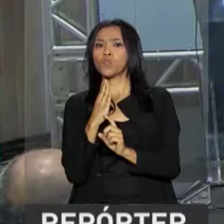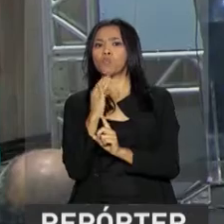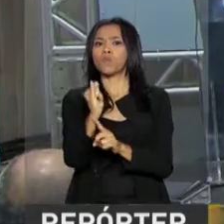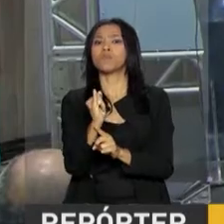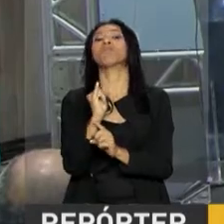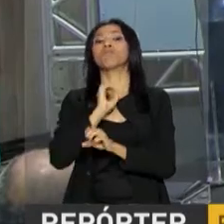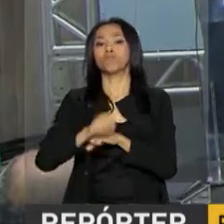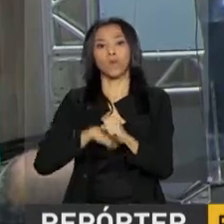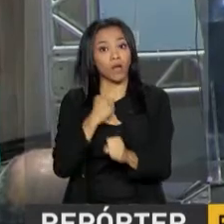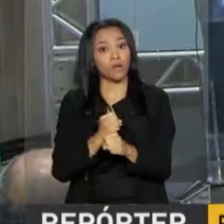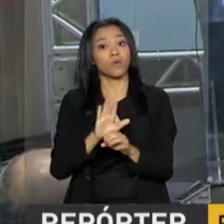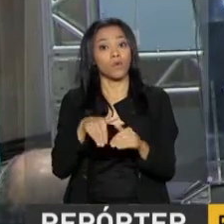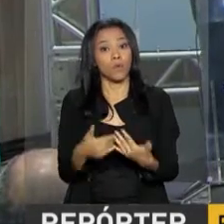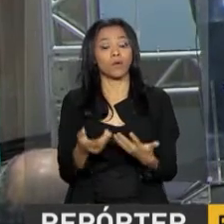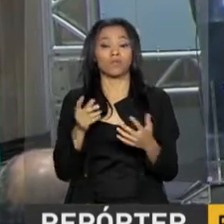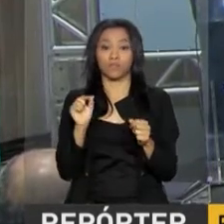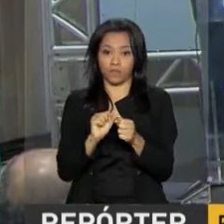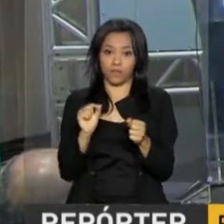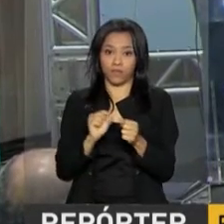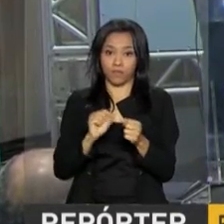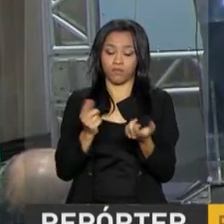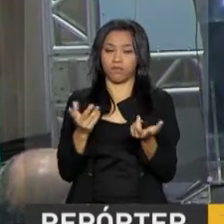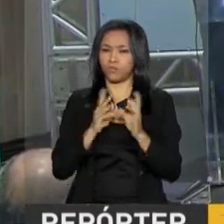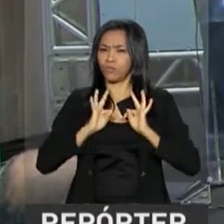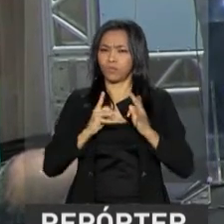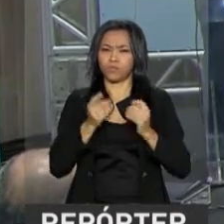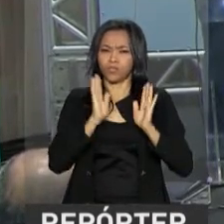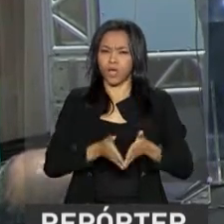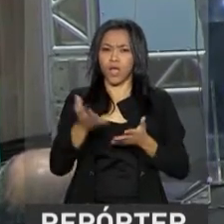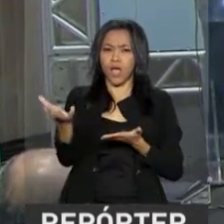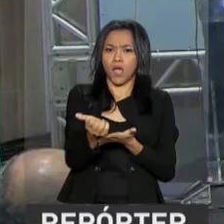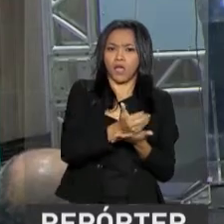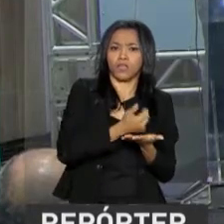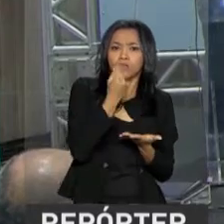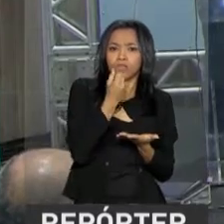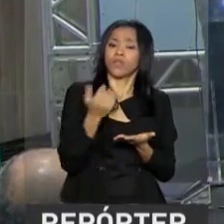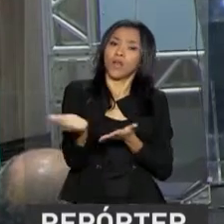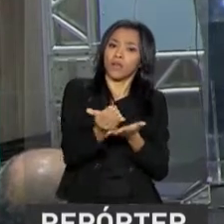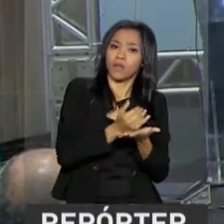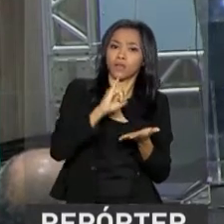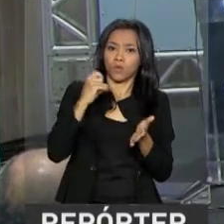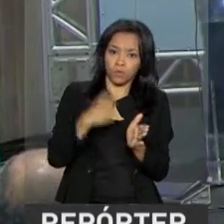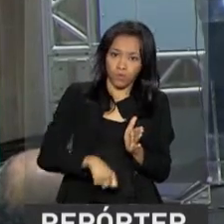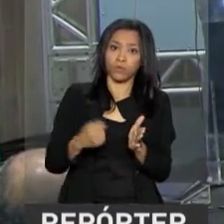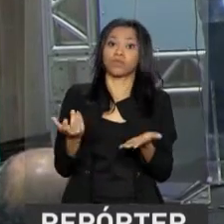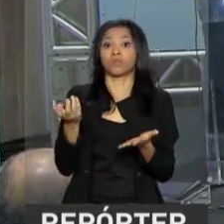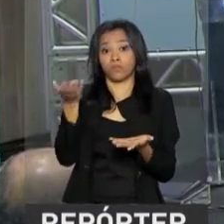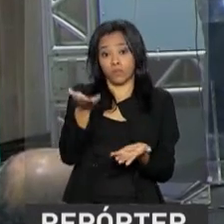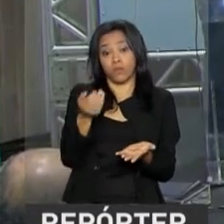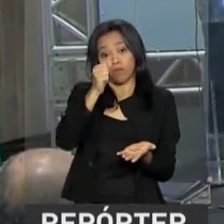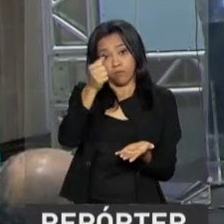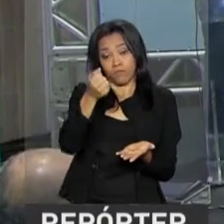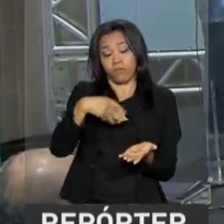estiver fazendo fracionamento e fatorante recombinante, arrecadando recursos, impostos para o Estado e